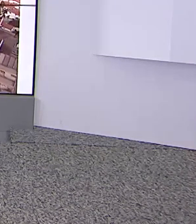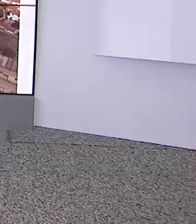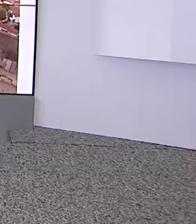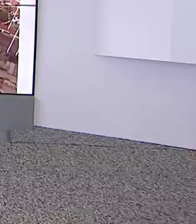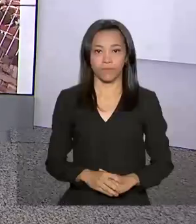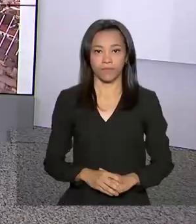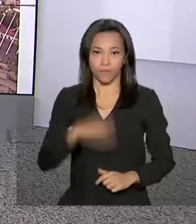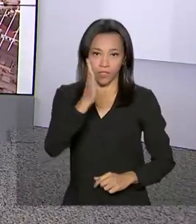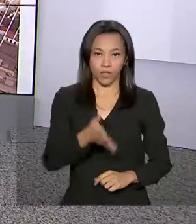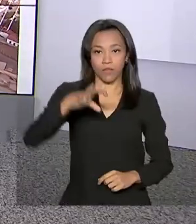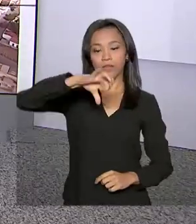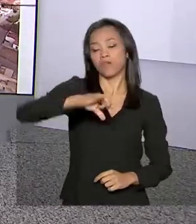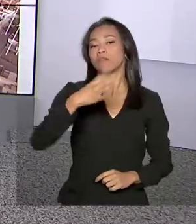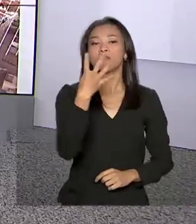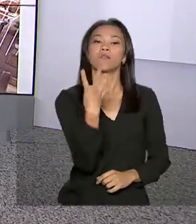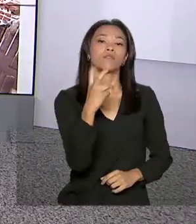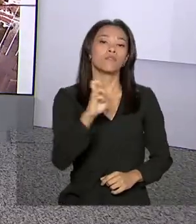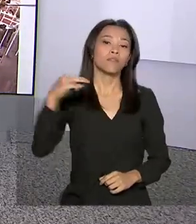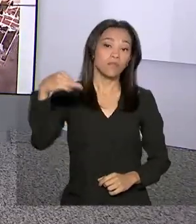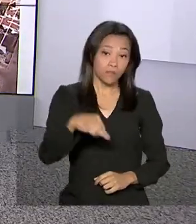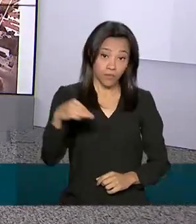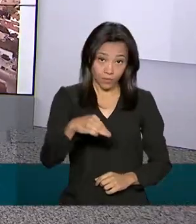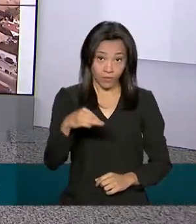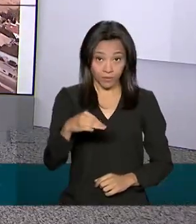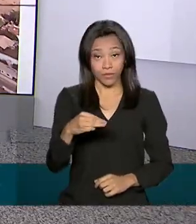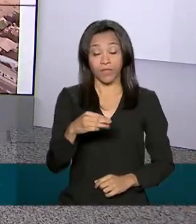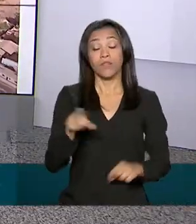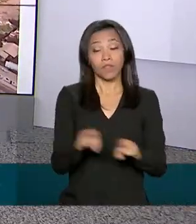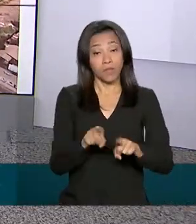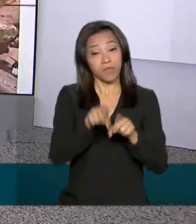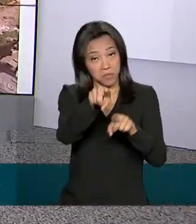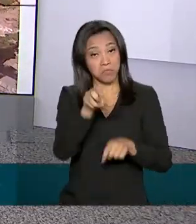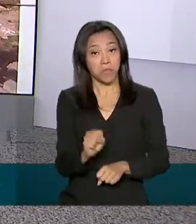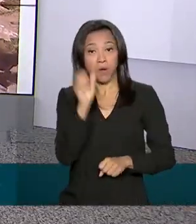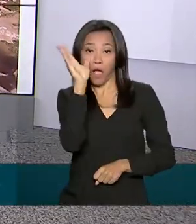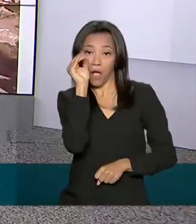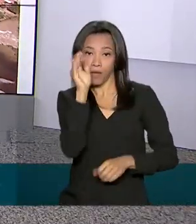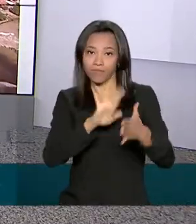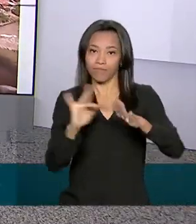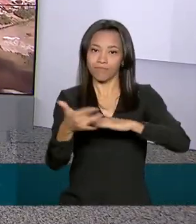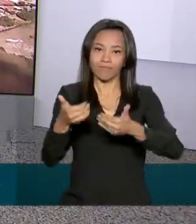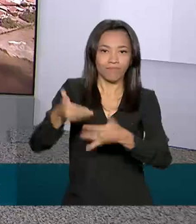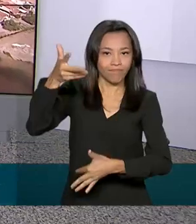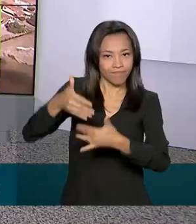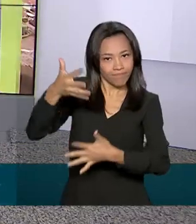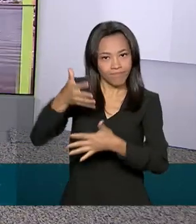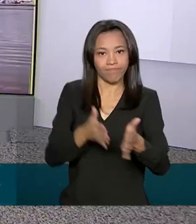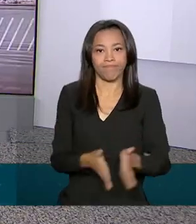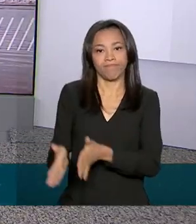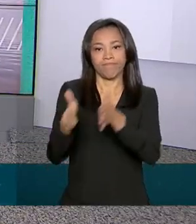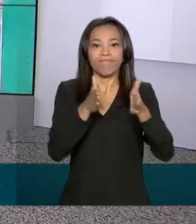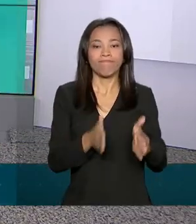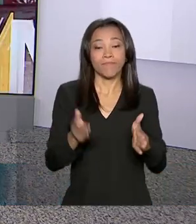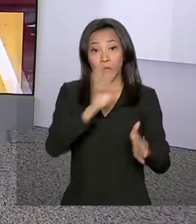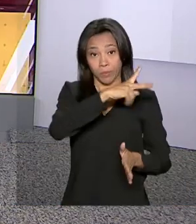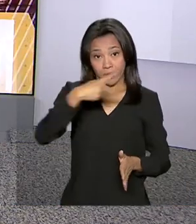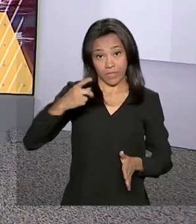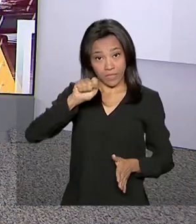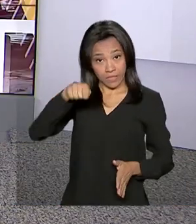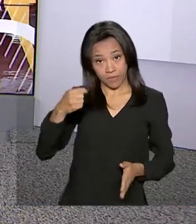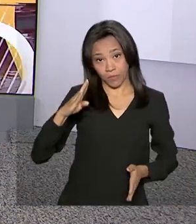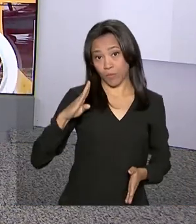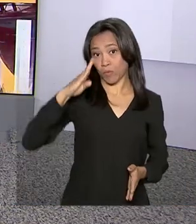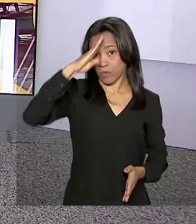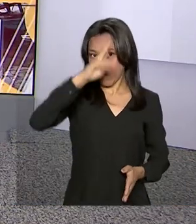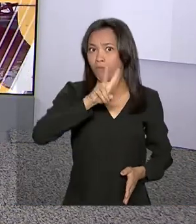são nove horas e 45 minutos estamos ao vivo também pelas redes sociais o presidente jair